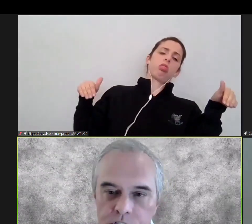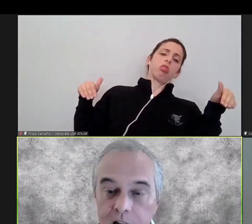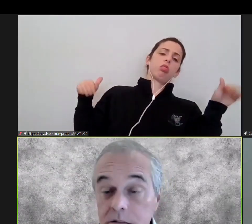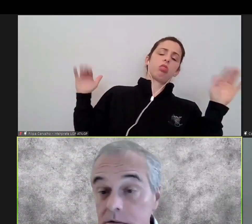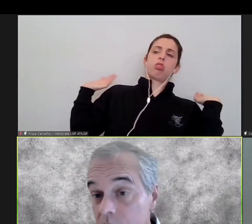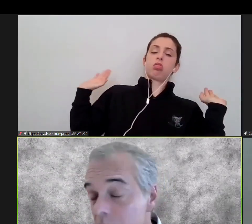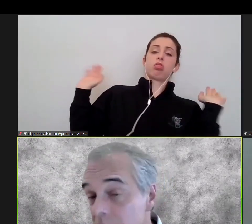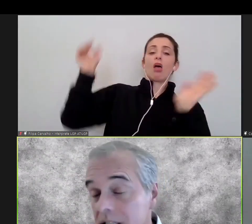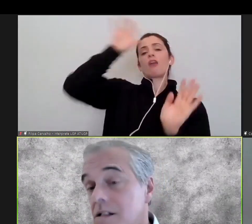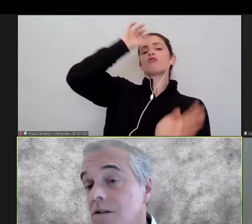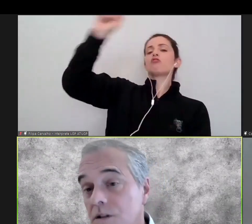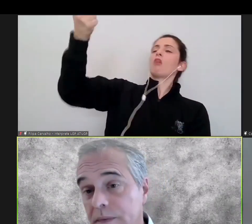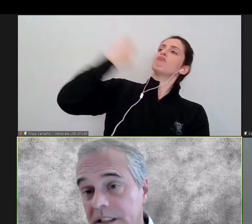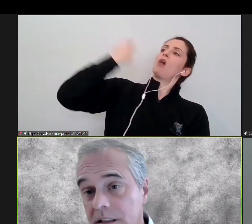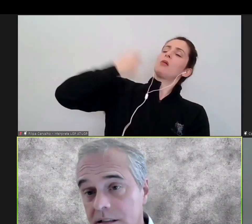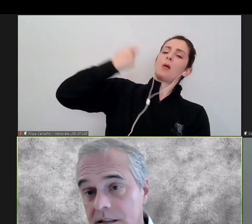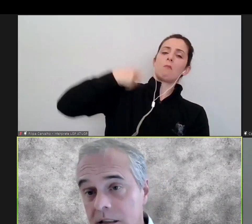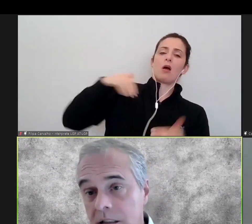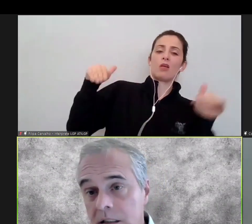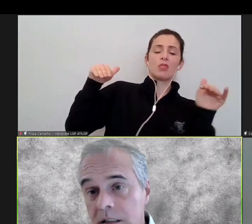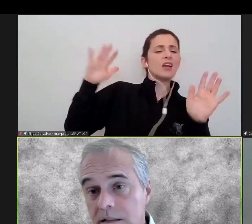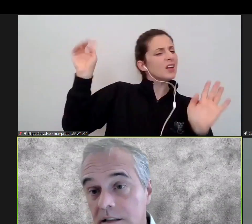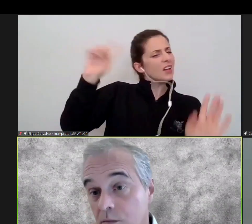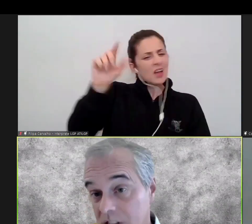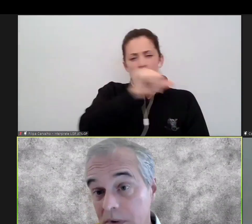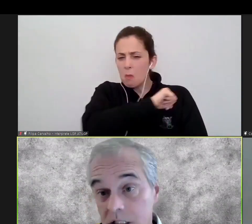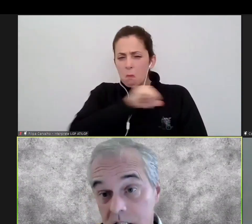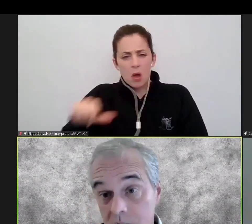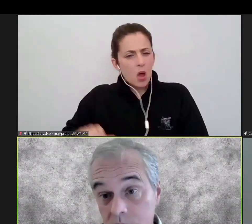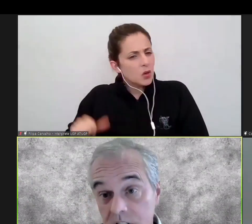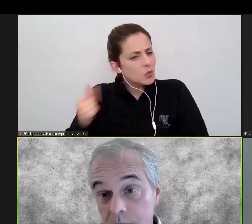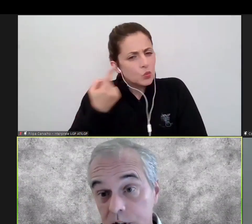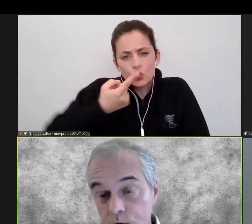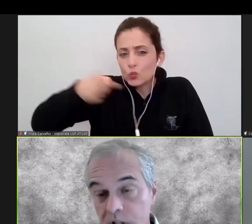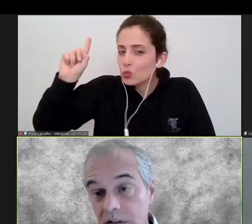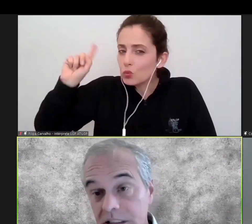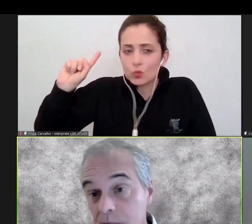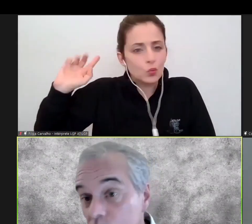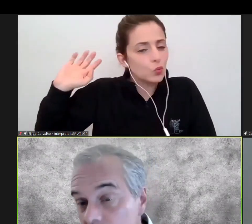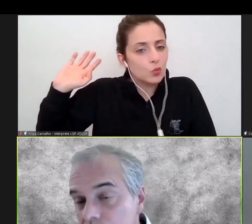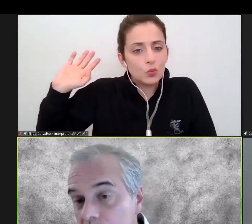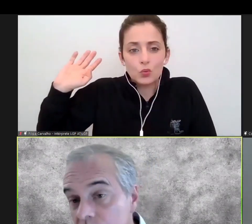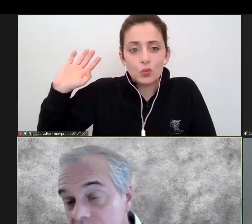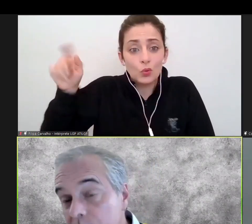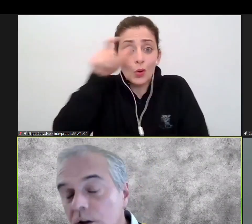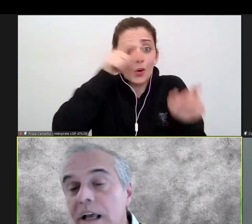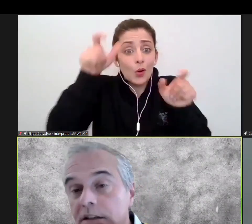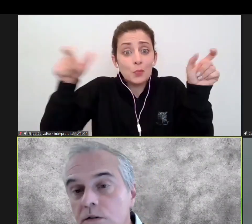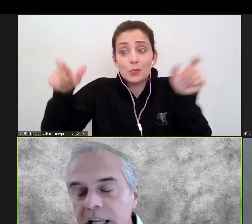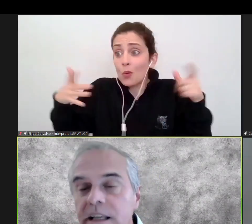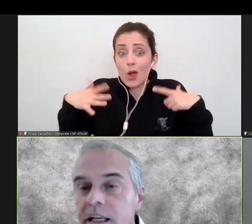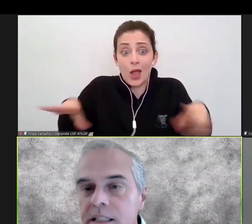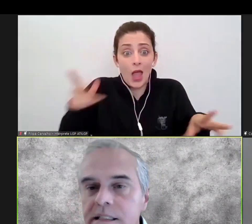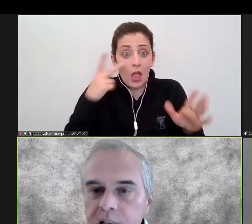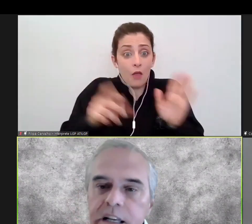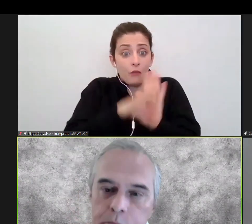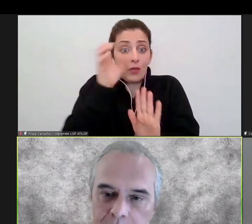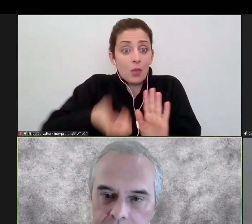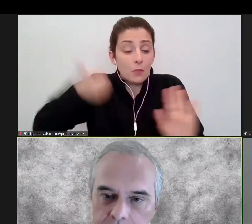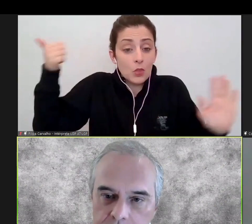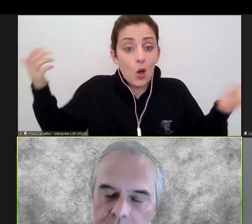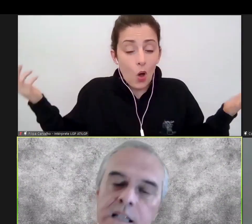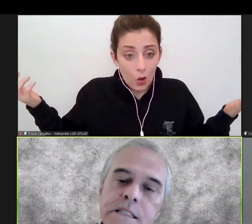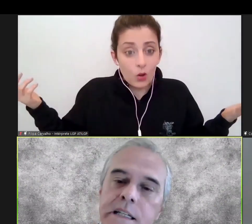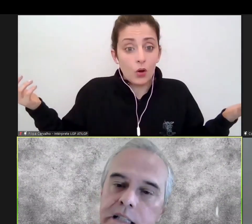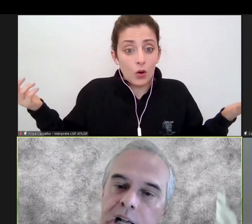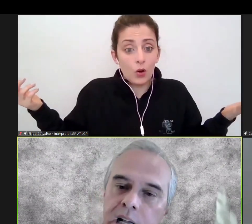do Estado. Não é uma questão de preguiça. Entendeu? Mas é uma questão de que a pessoa está em busca de uma condição melhor. Ela não tem que